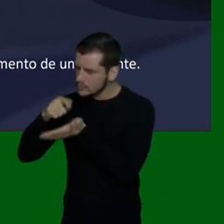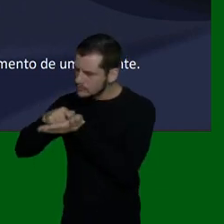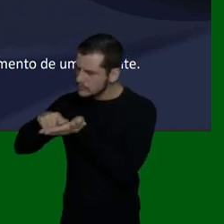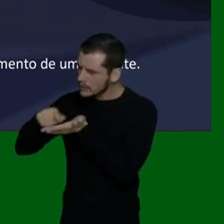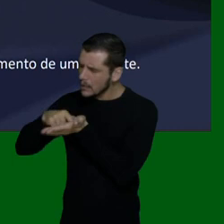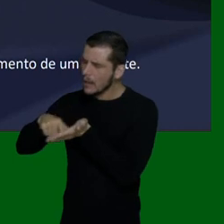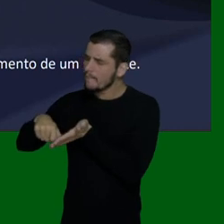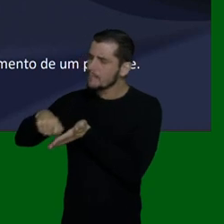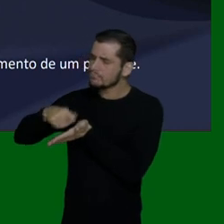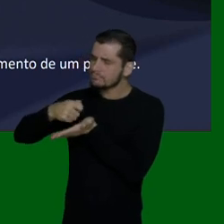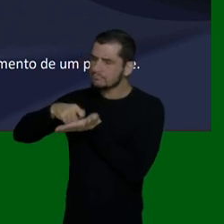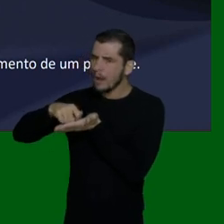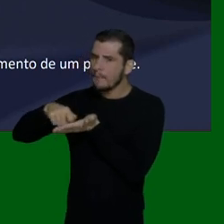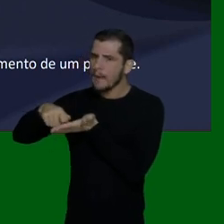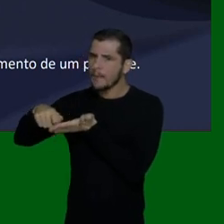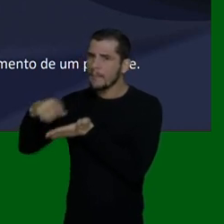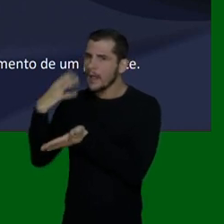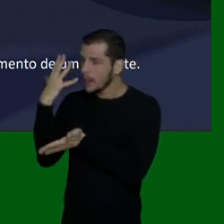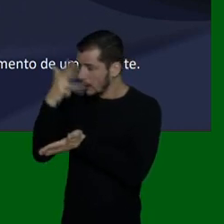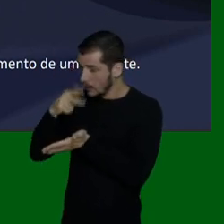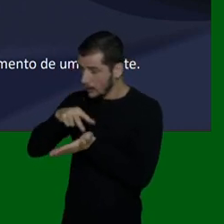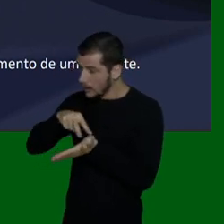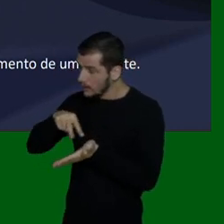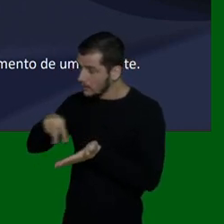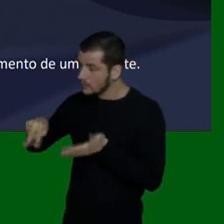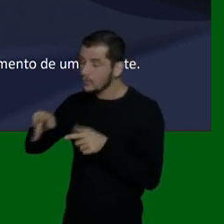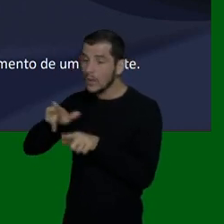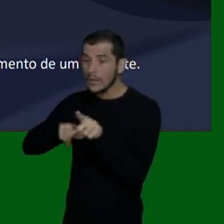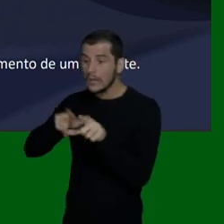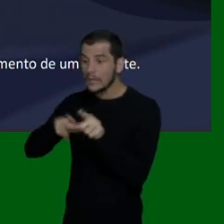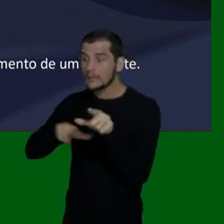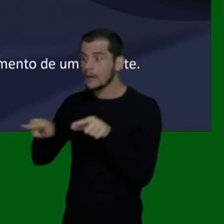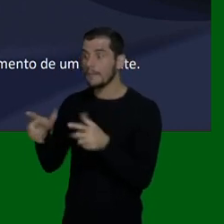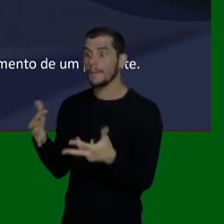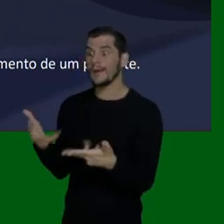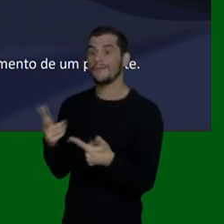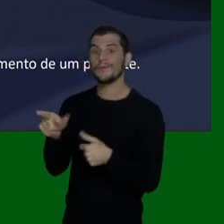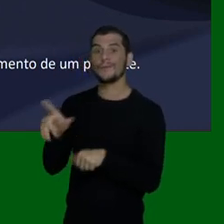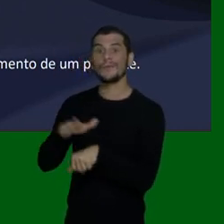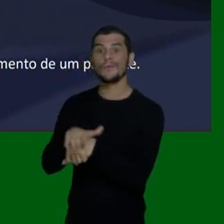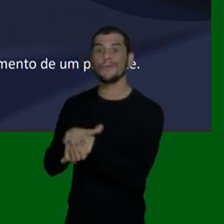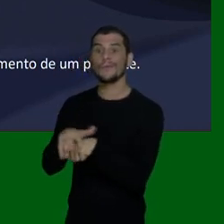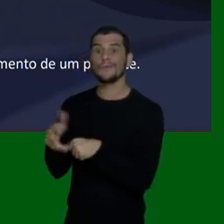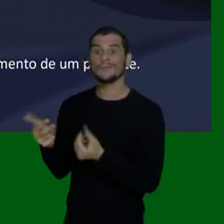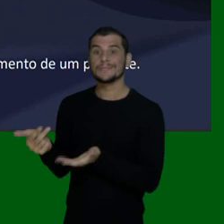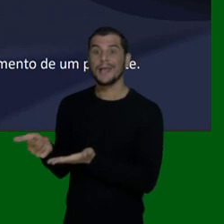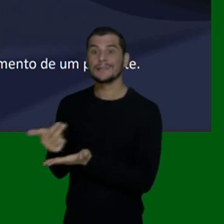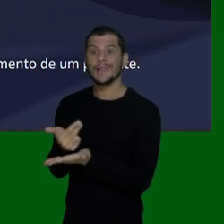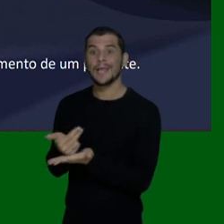excelente para desenho exímio